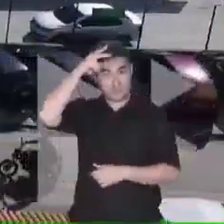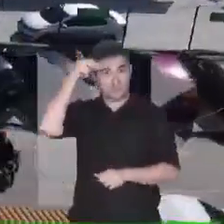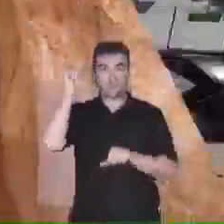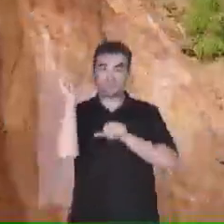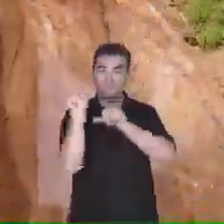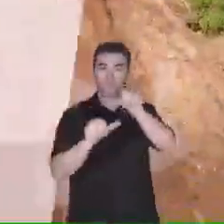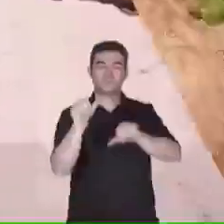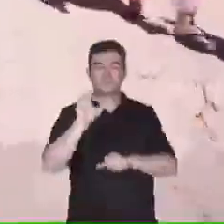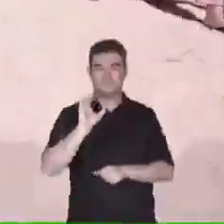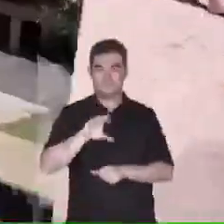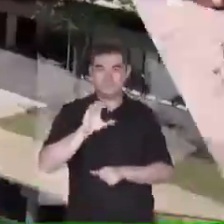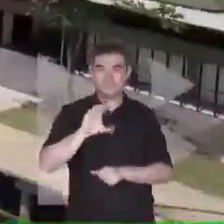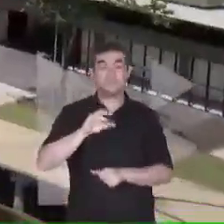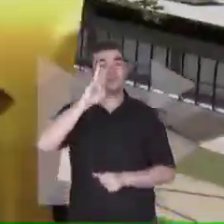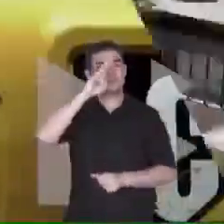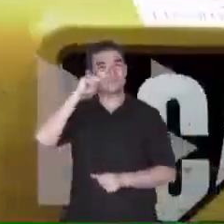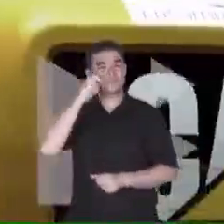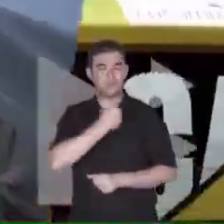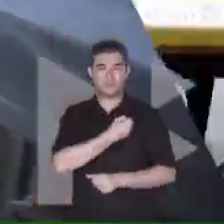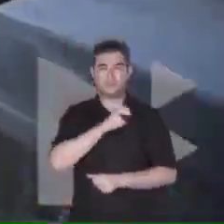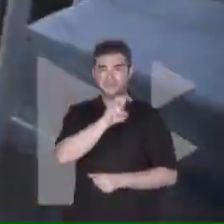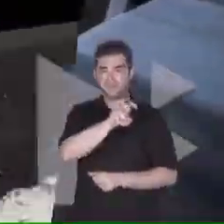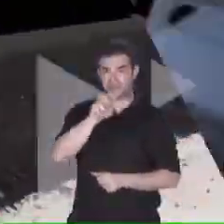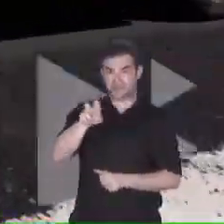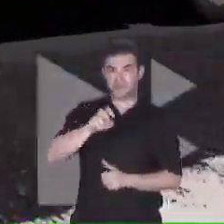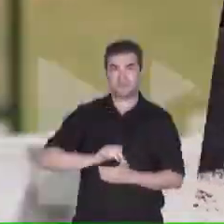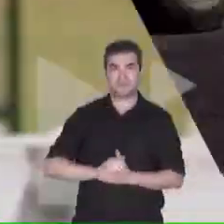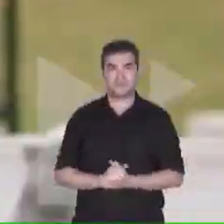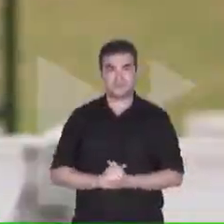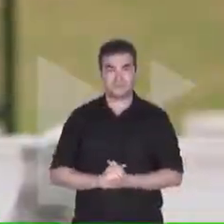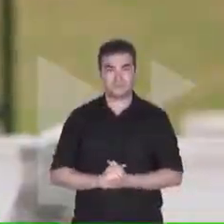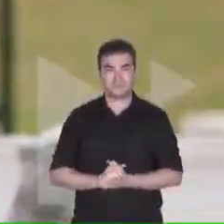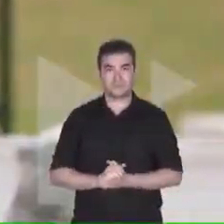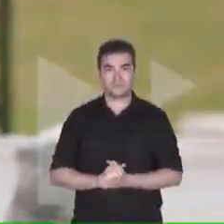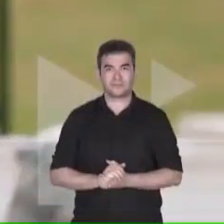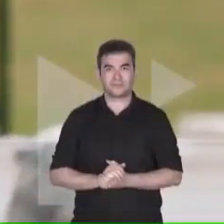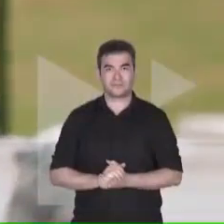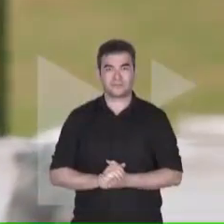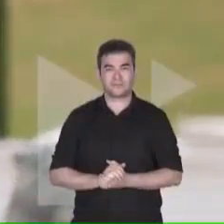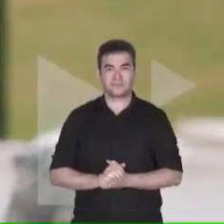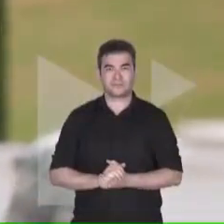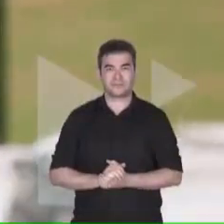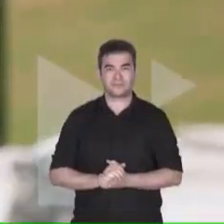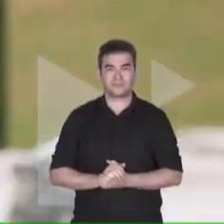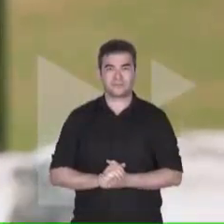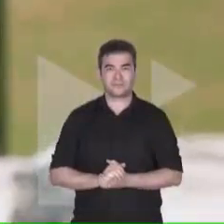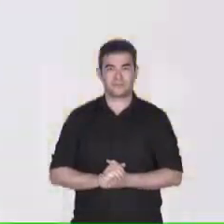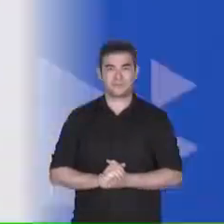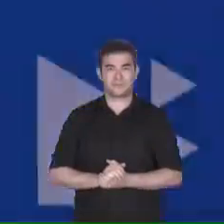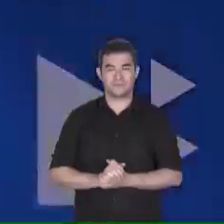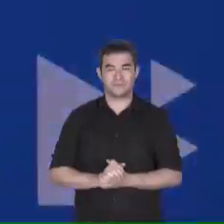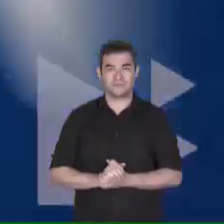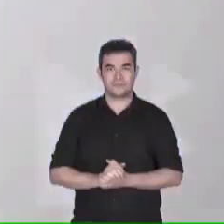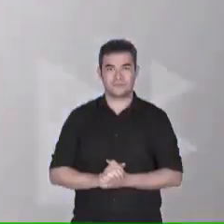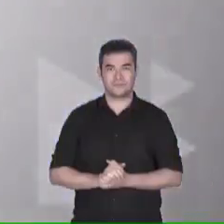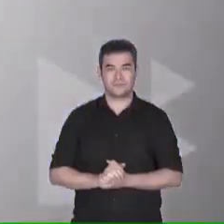Começa agora o programa do prefeito que está mudando a realidade de Calcaia. Naomi 55.